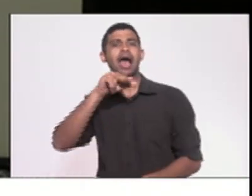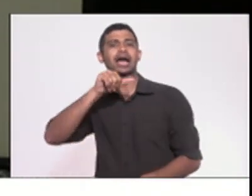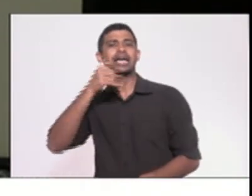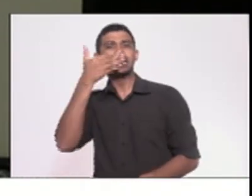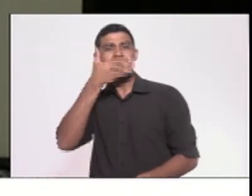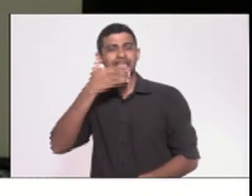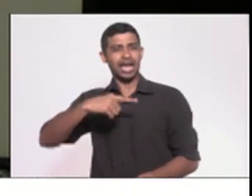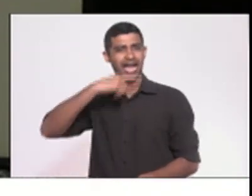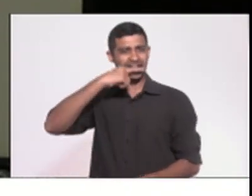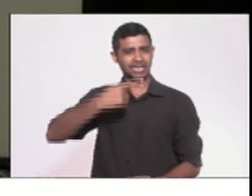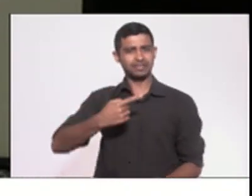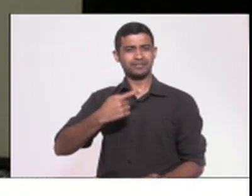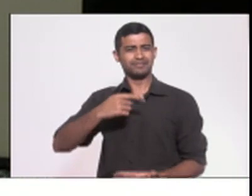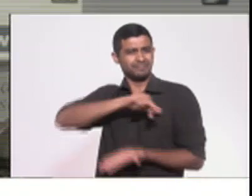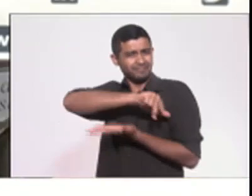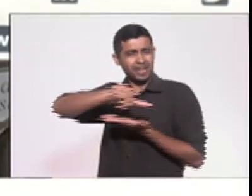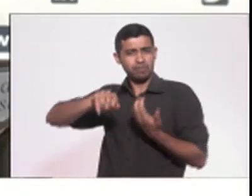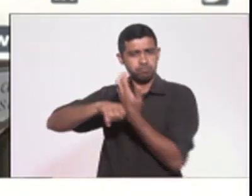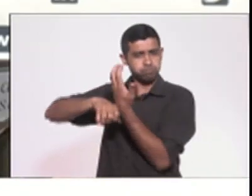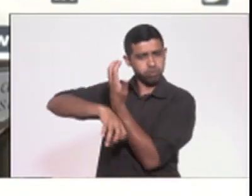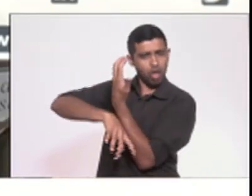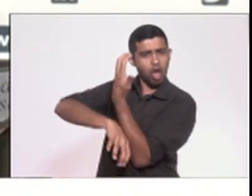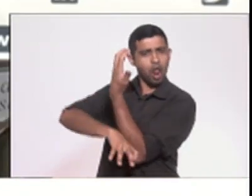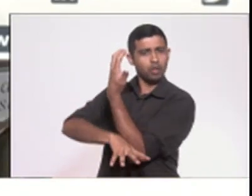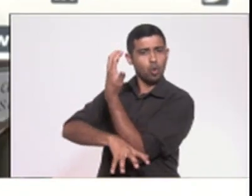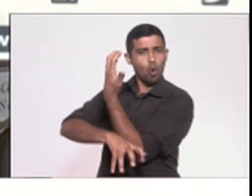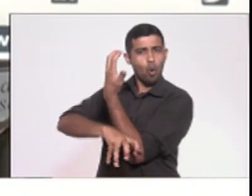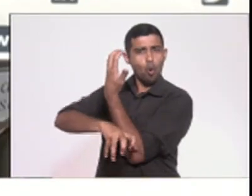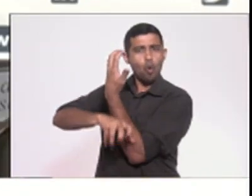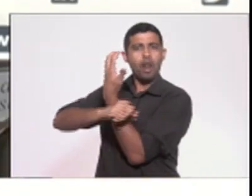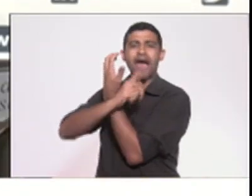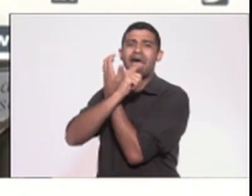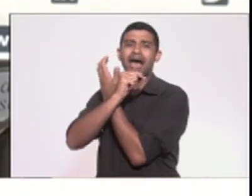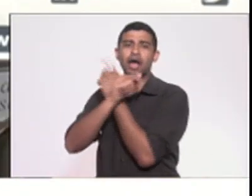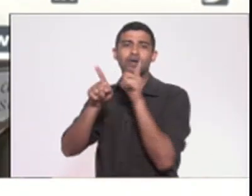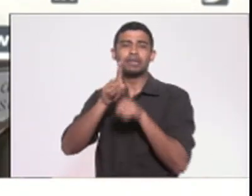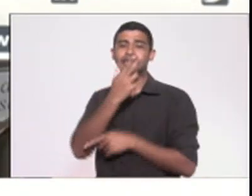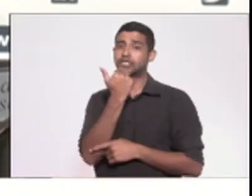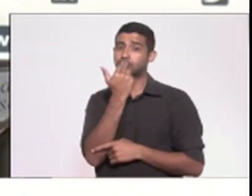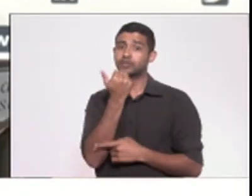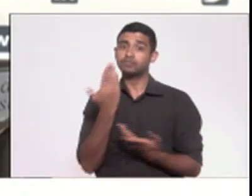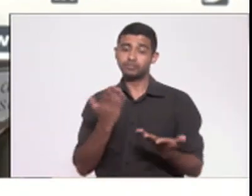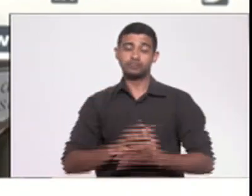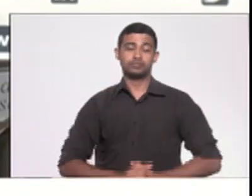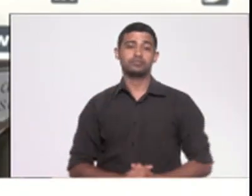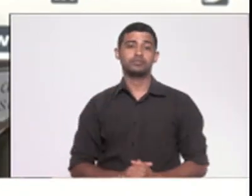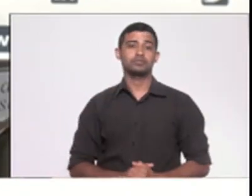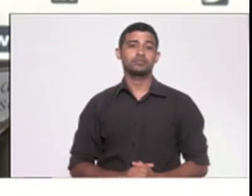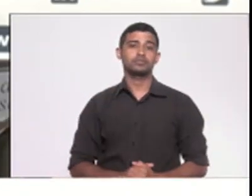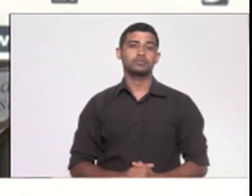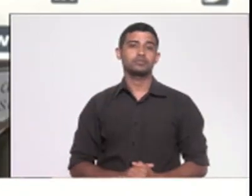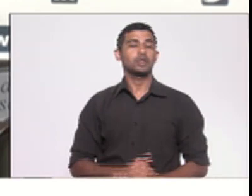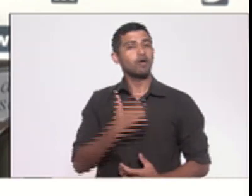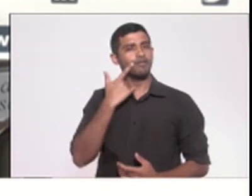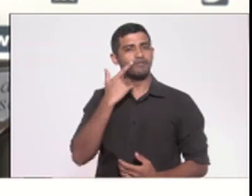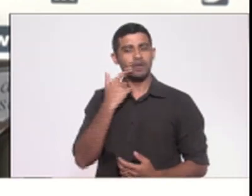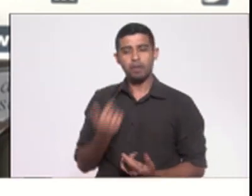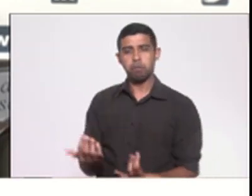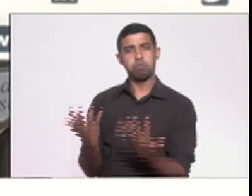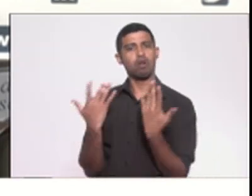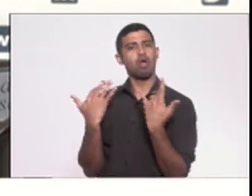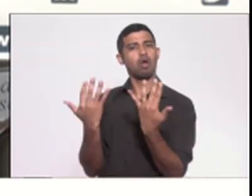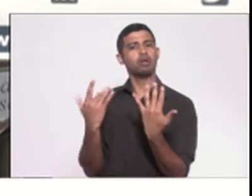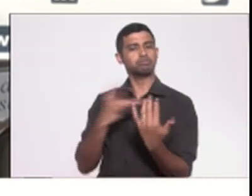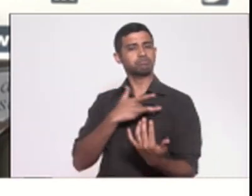tantas raízes e ela consegue absorver melhor a água e nutrientes. Então, tendo maior produtividade e uma planta